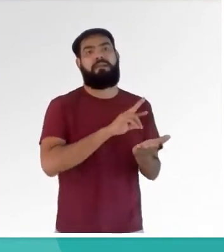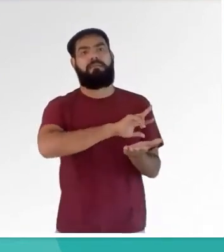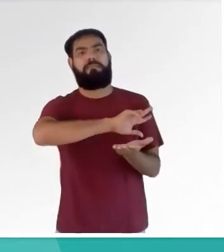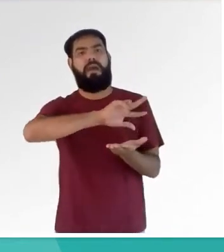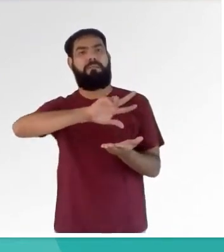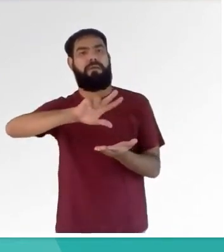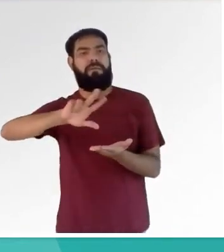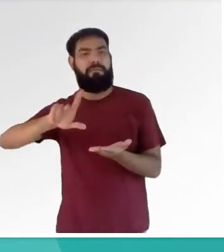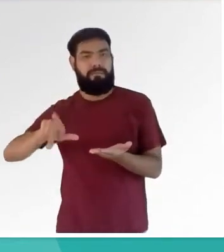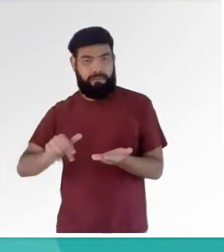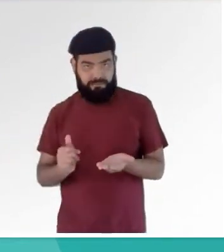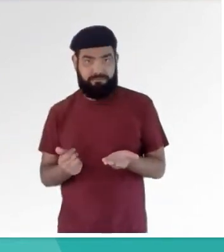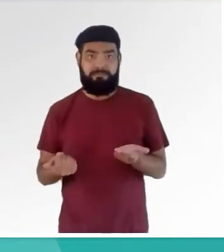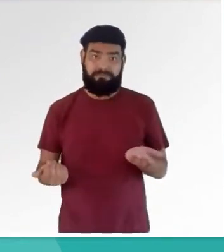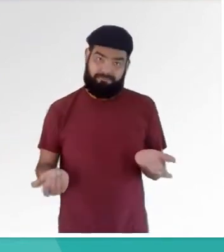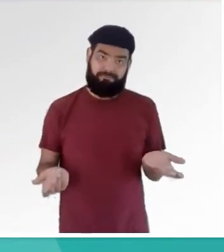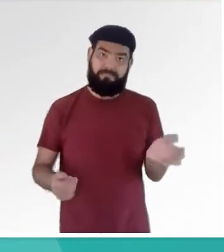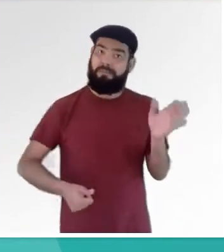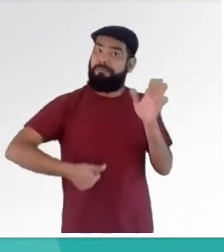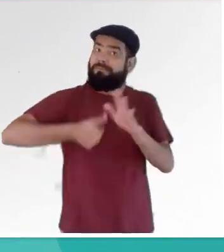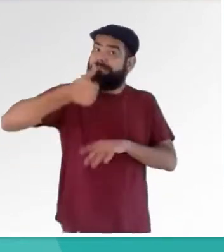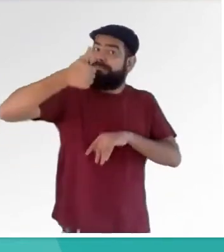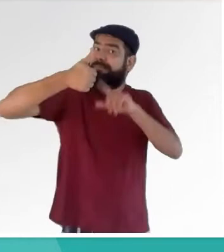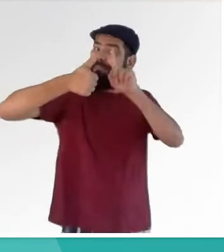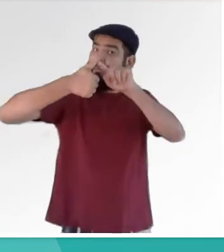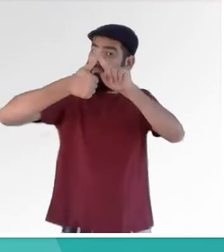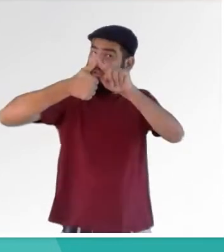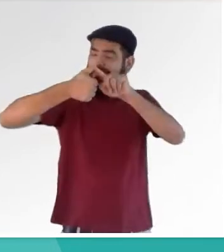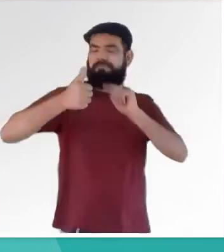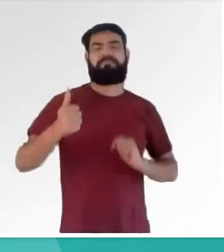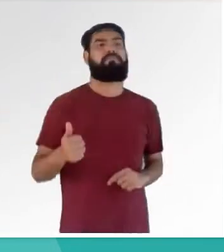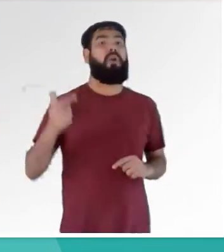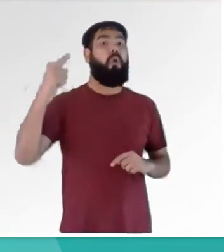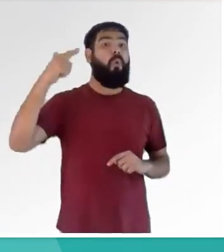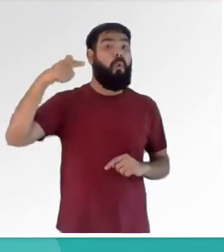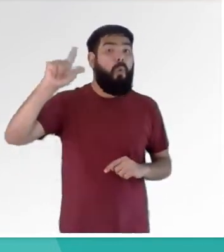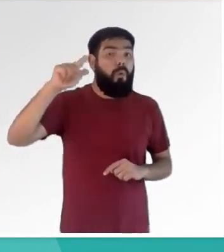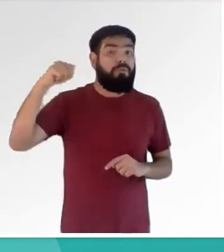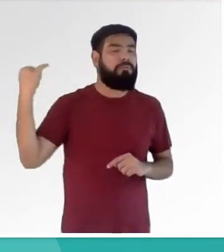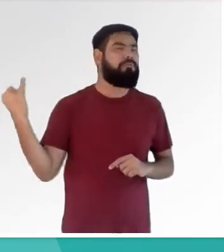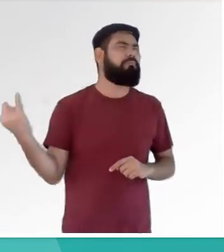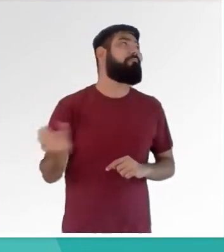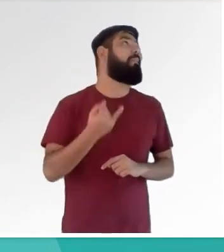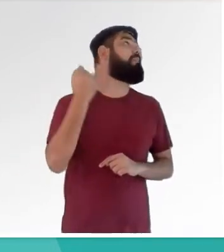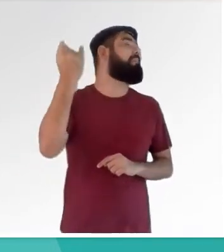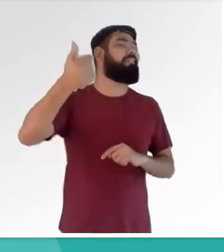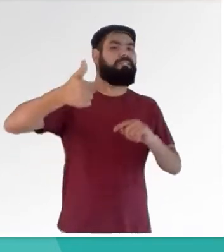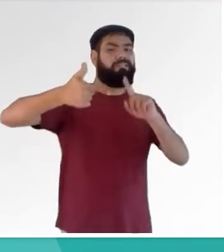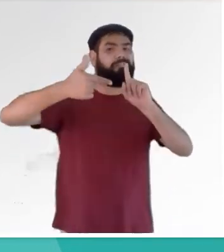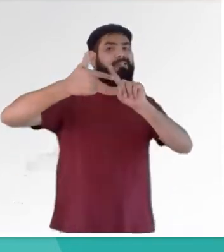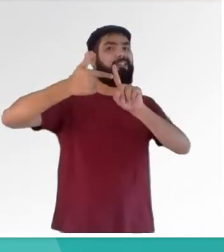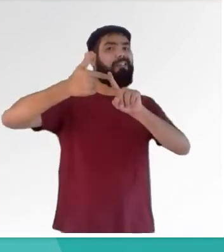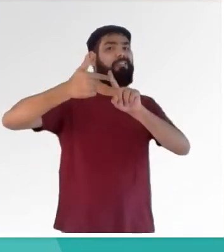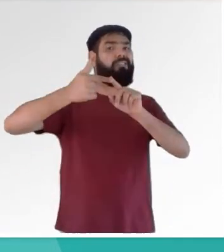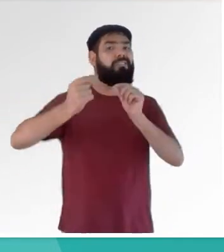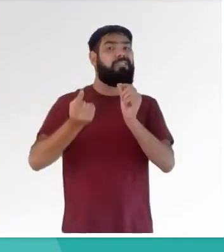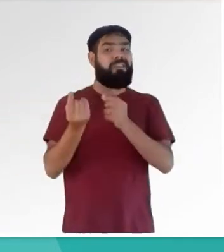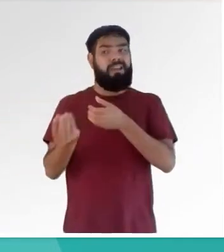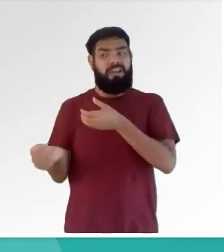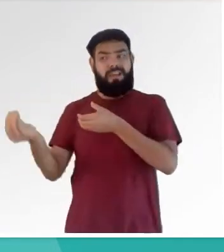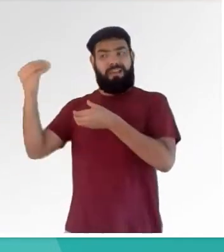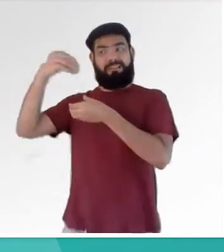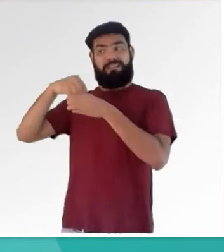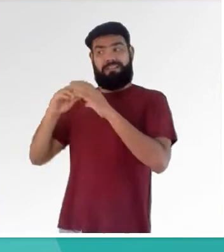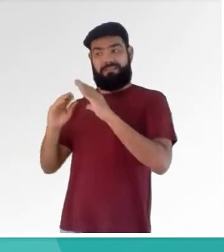ponto. Outro ponto importante, está ligado com a questão do culto, né? O que